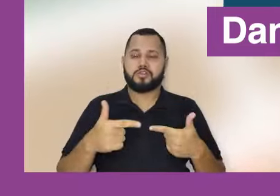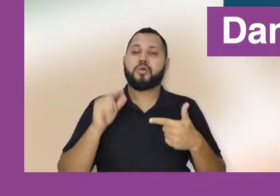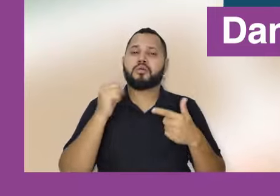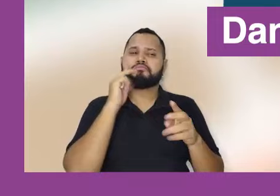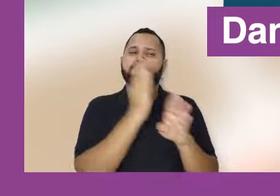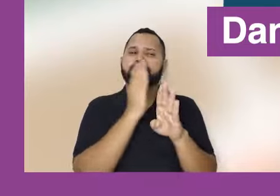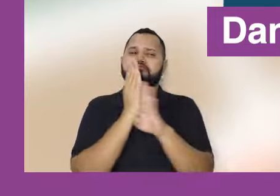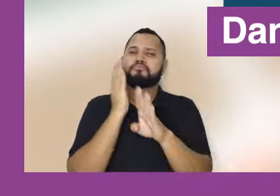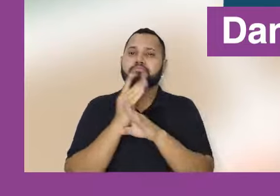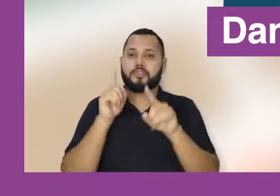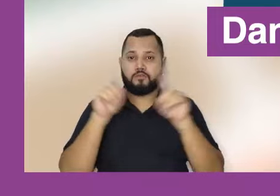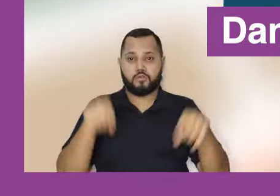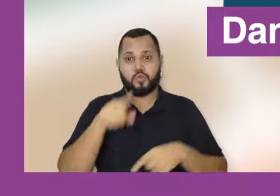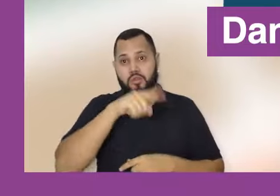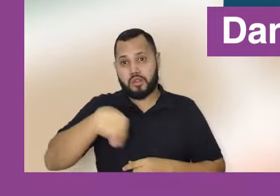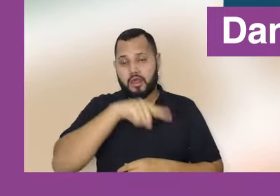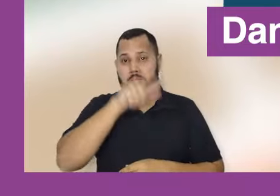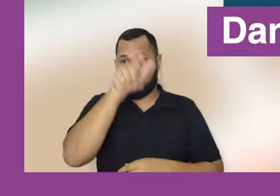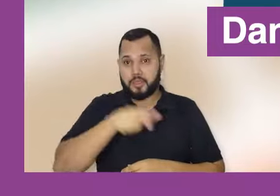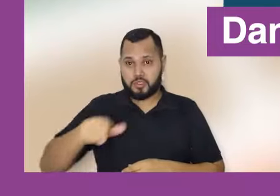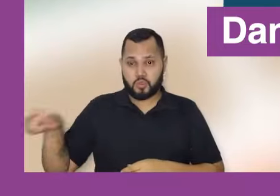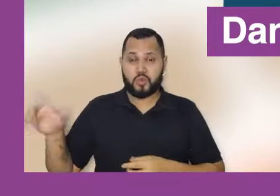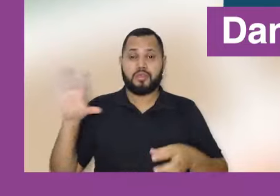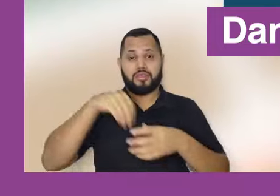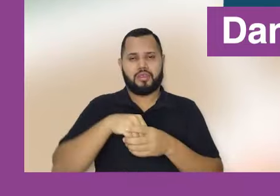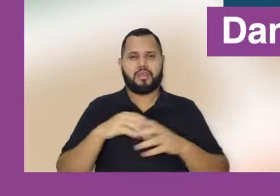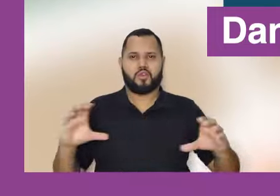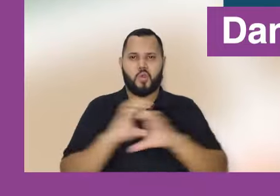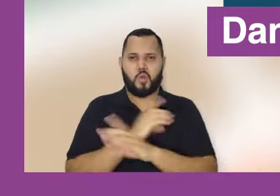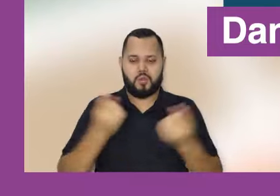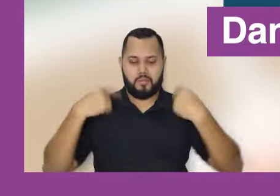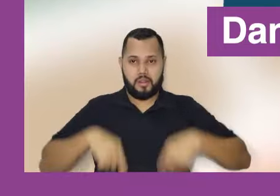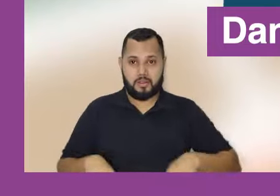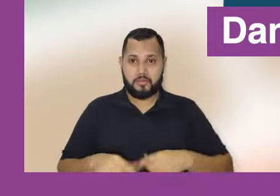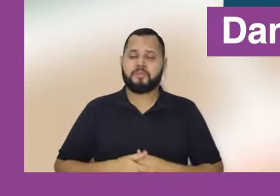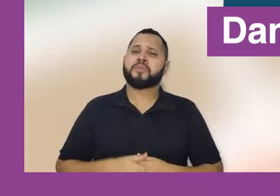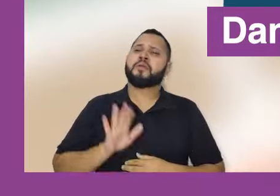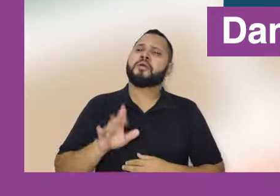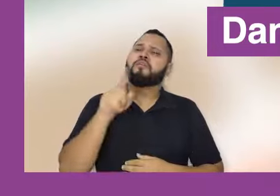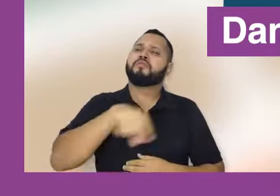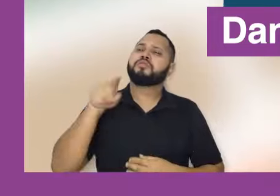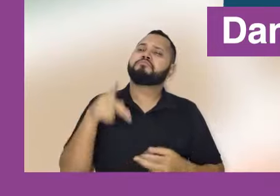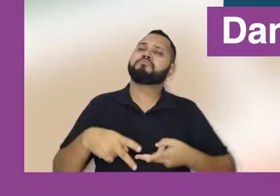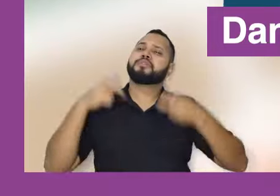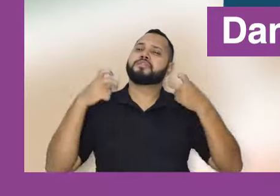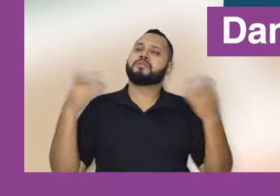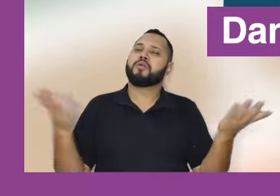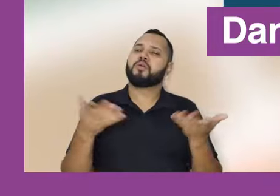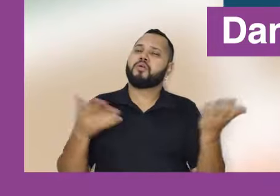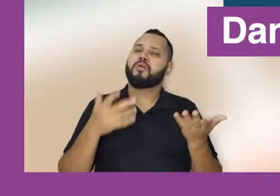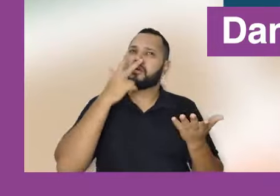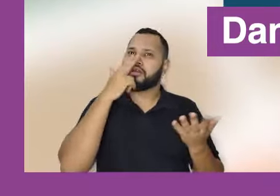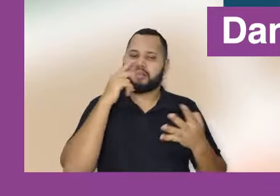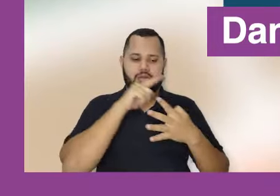de enxergar o colaborador como uma pessoa dentro da sua totalidade e como vocês enxergam isso agora a gente